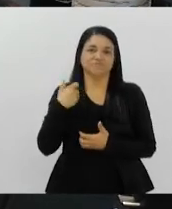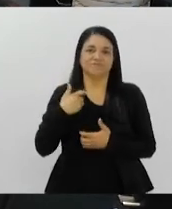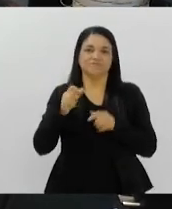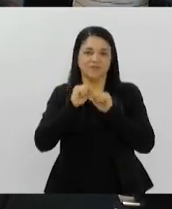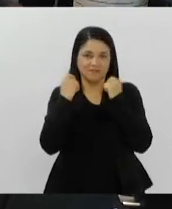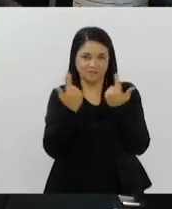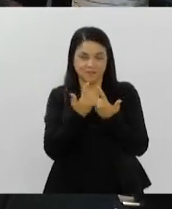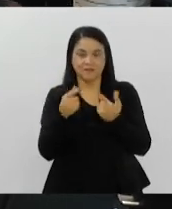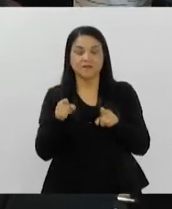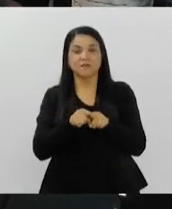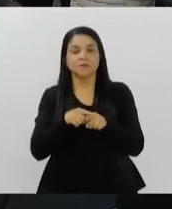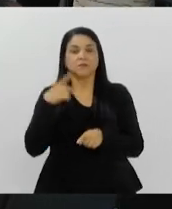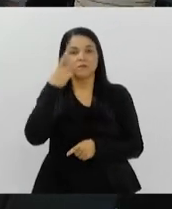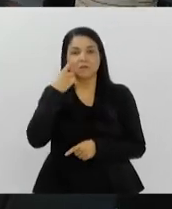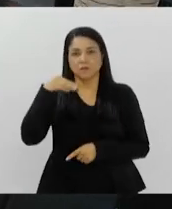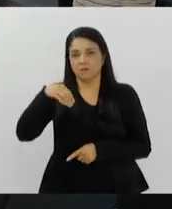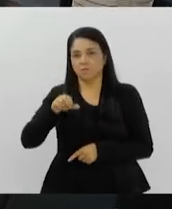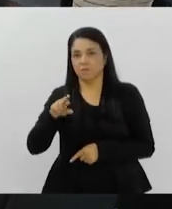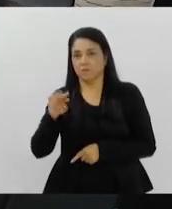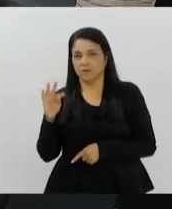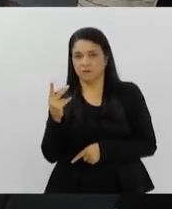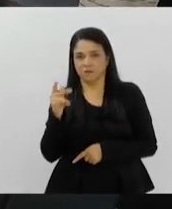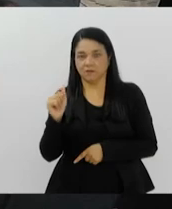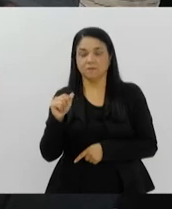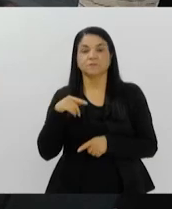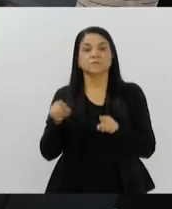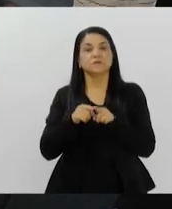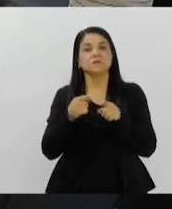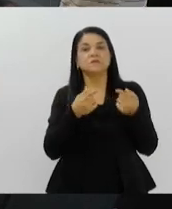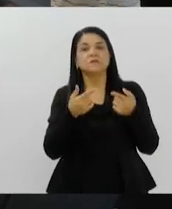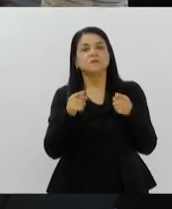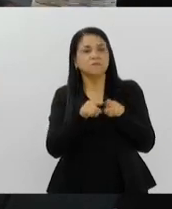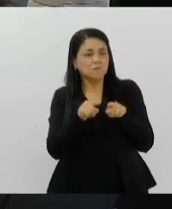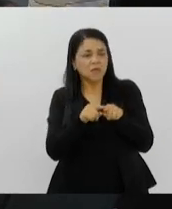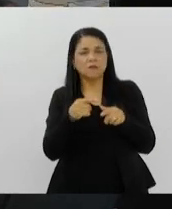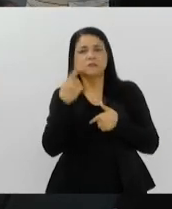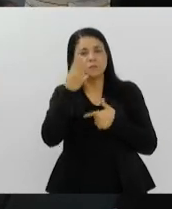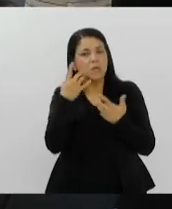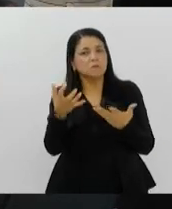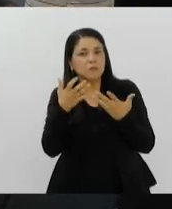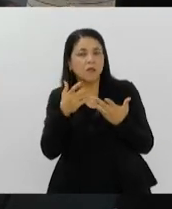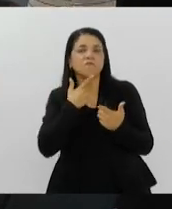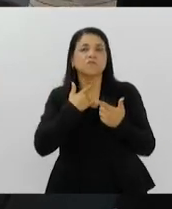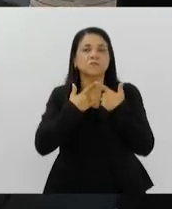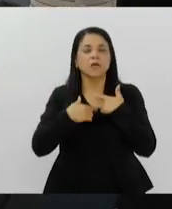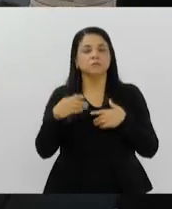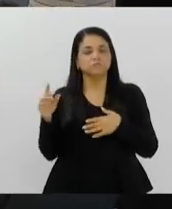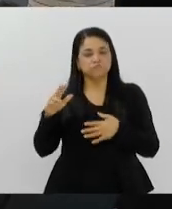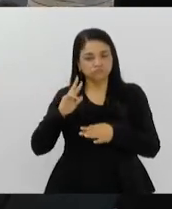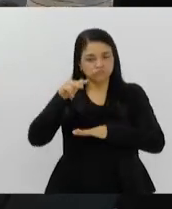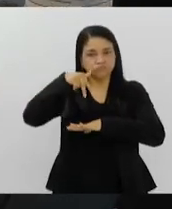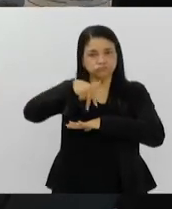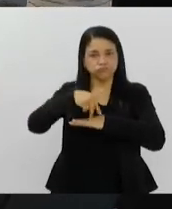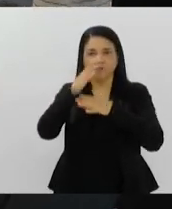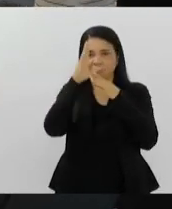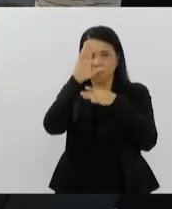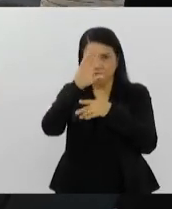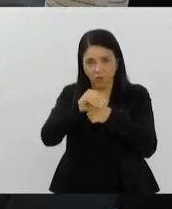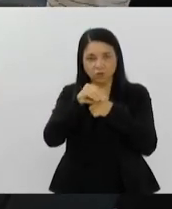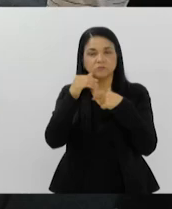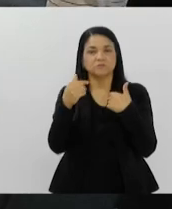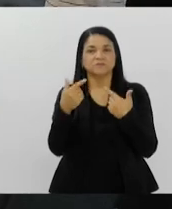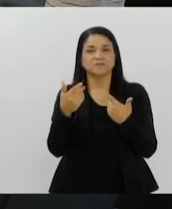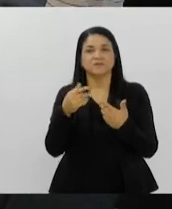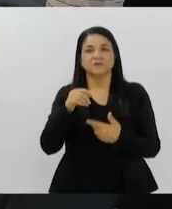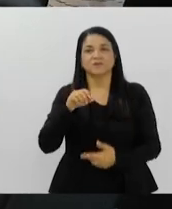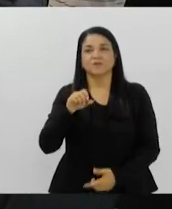A deputada Marta Rocha também. E os deputados que quiserem também daqui do Rio compor, pode vir, tá? Os